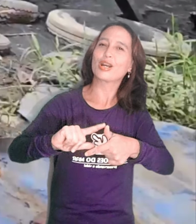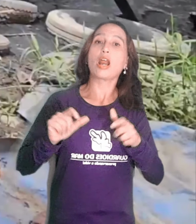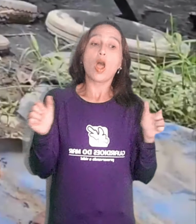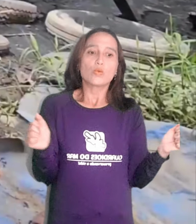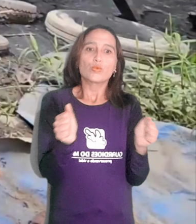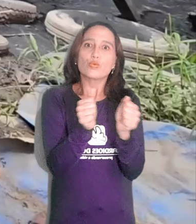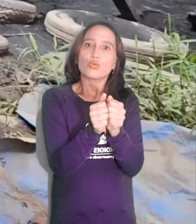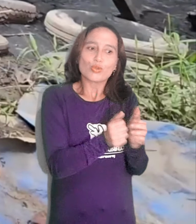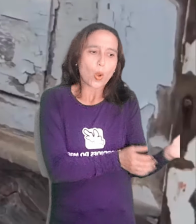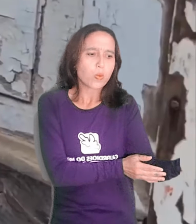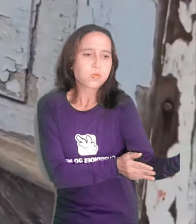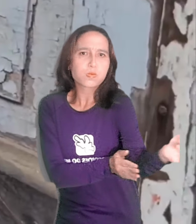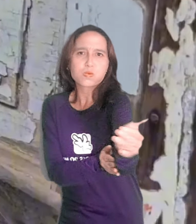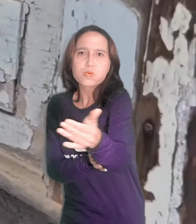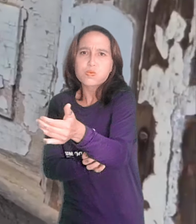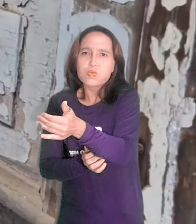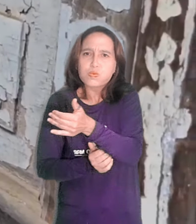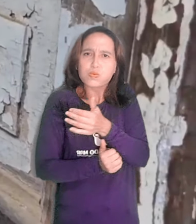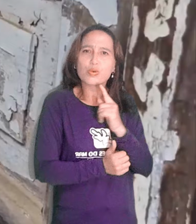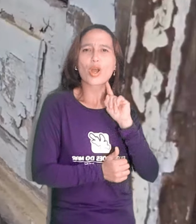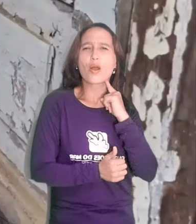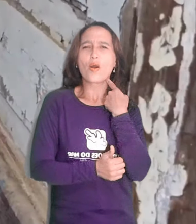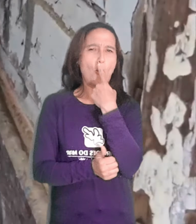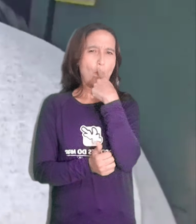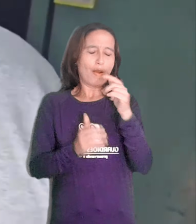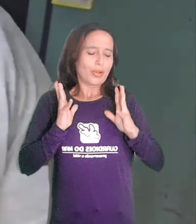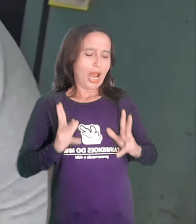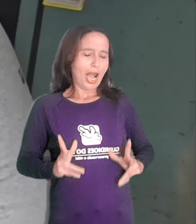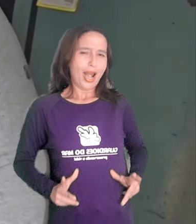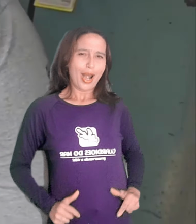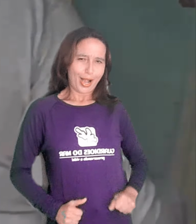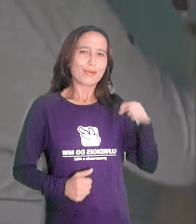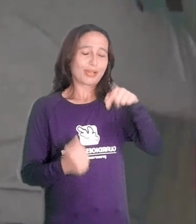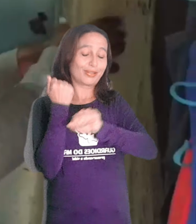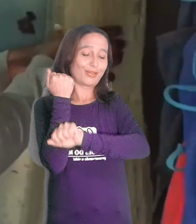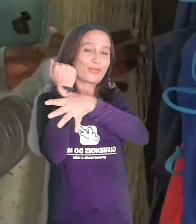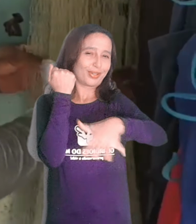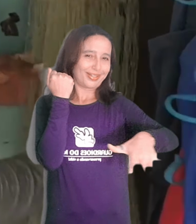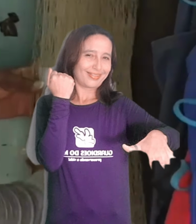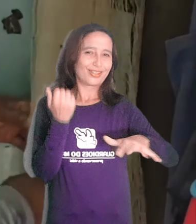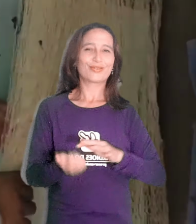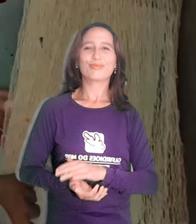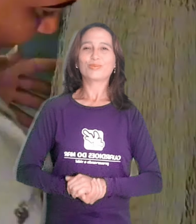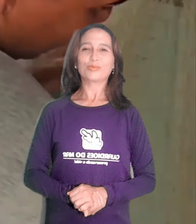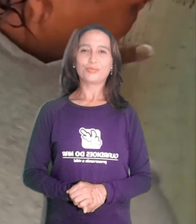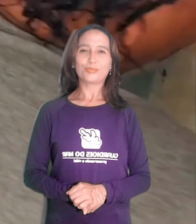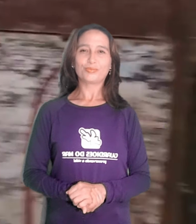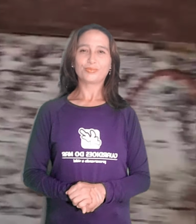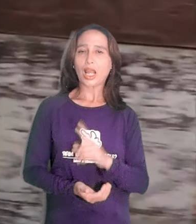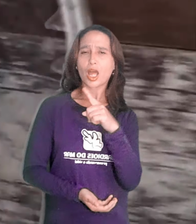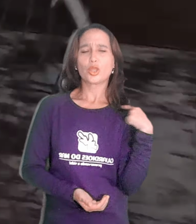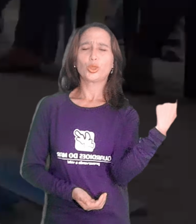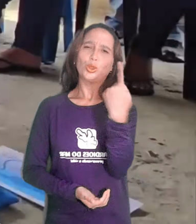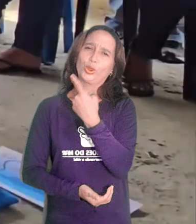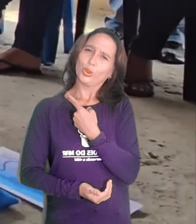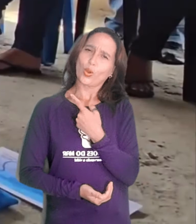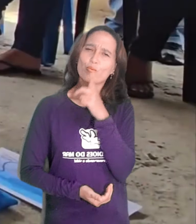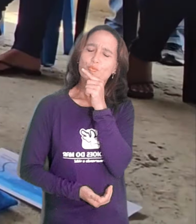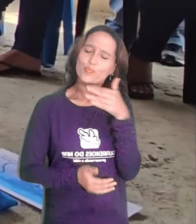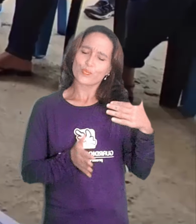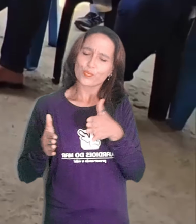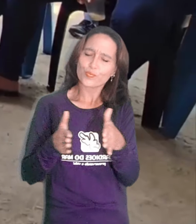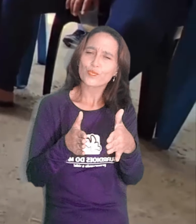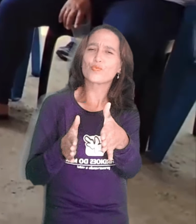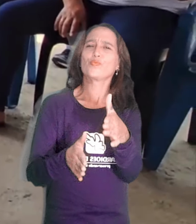se unem para limpar os manguezais, removendo os rastros deixados no caminho. Nossos rios, nossos manguezais,